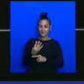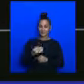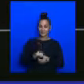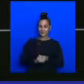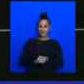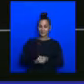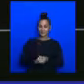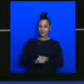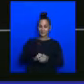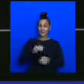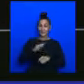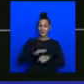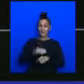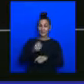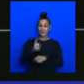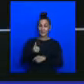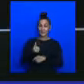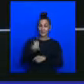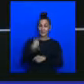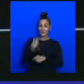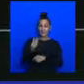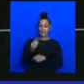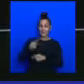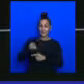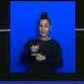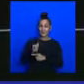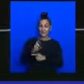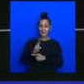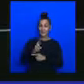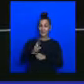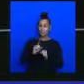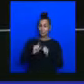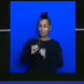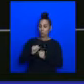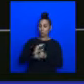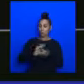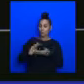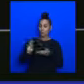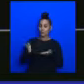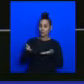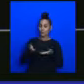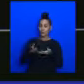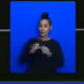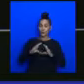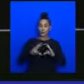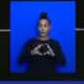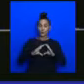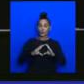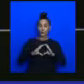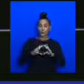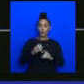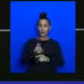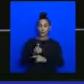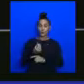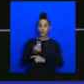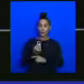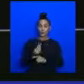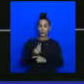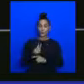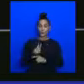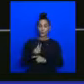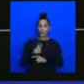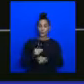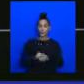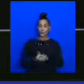74. Mais de 643 mil reais pode sair agora. Número